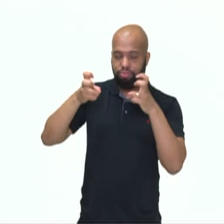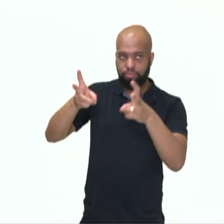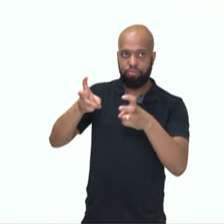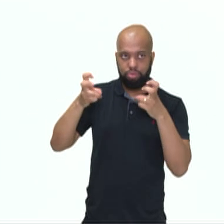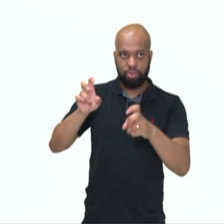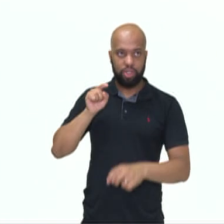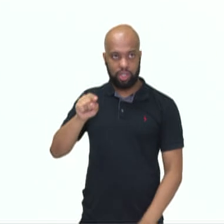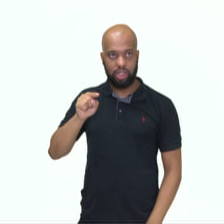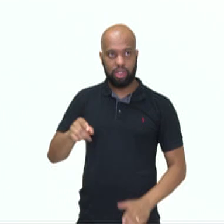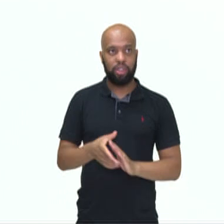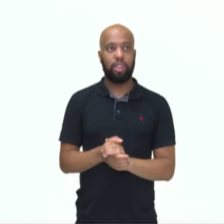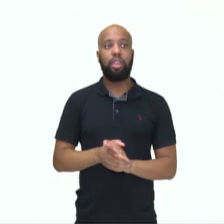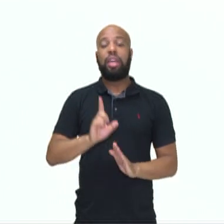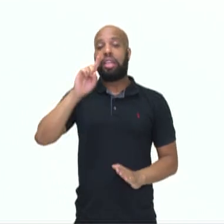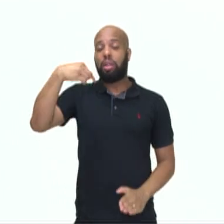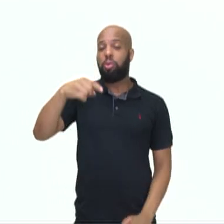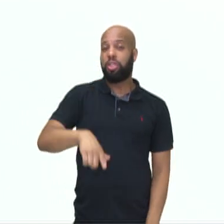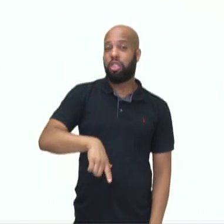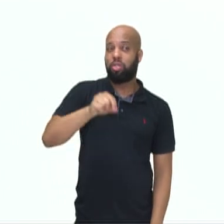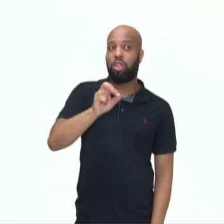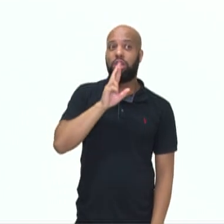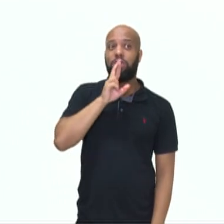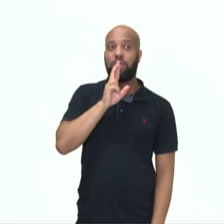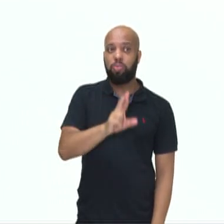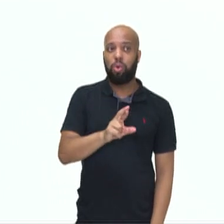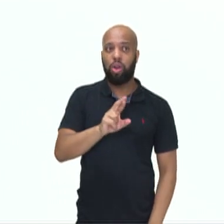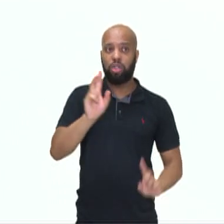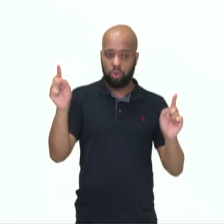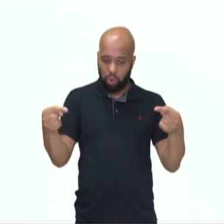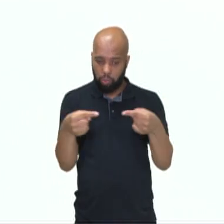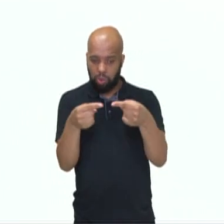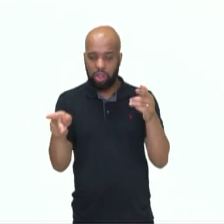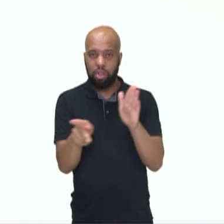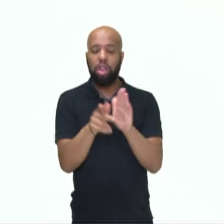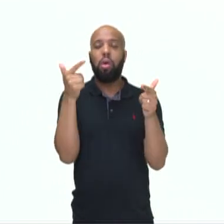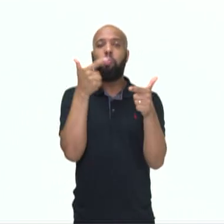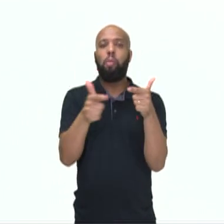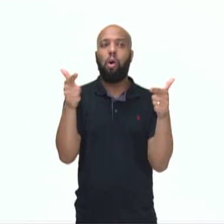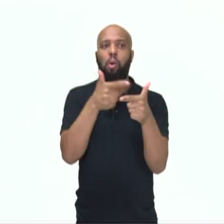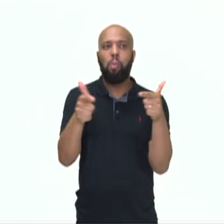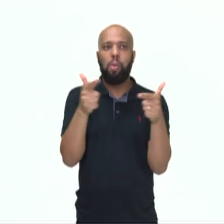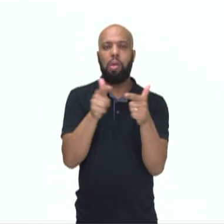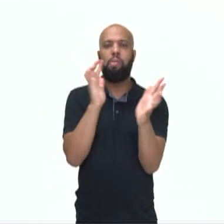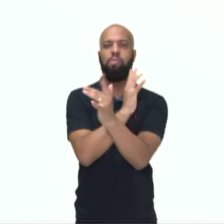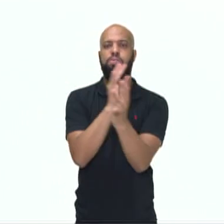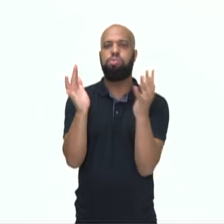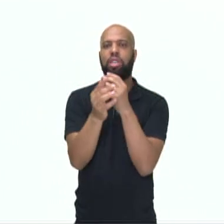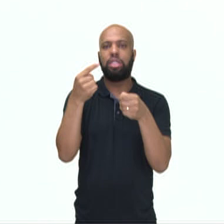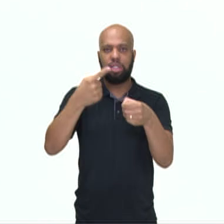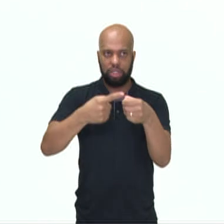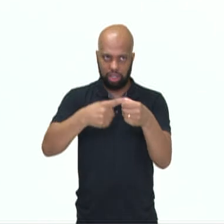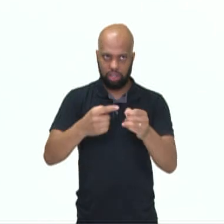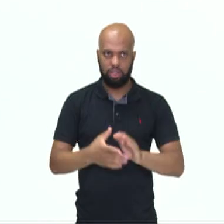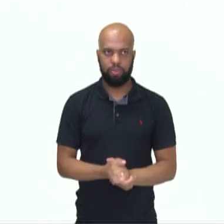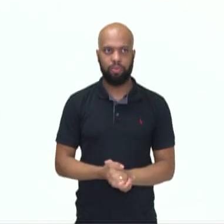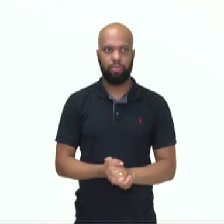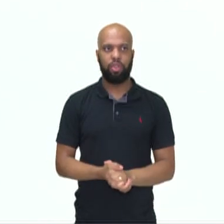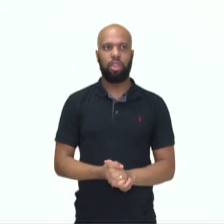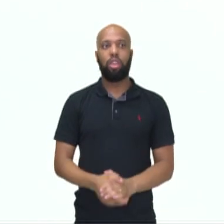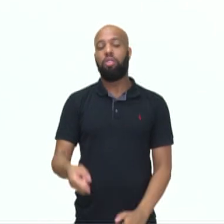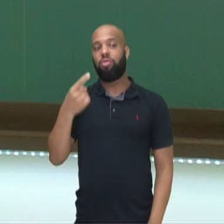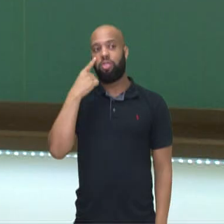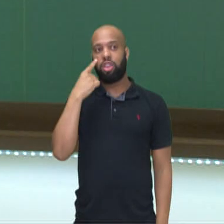desculpem, a charge, e assinale a alternativa que corresponda corretamente a esse problema. Então